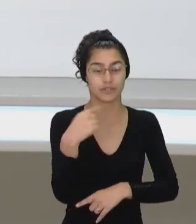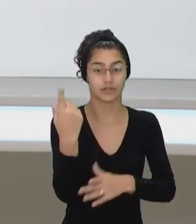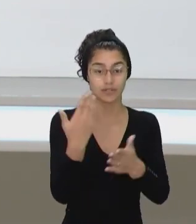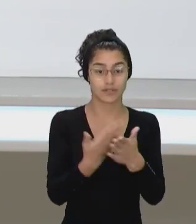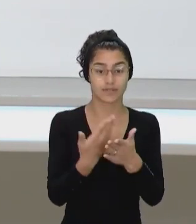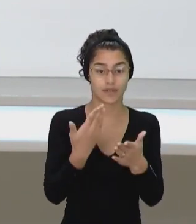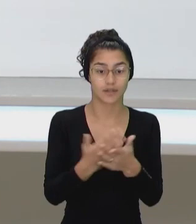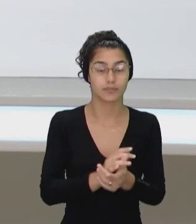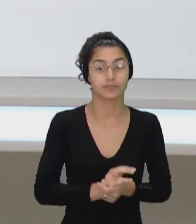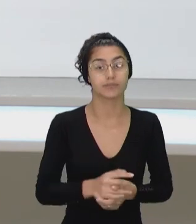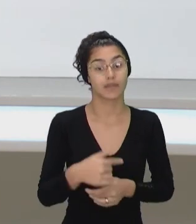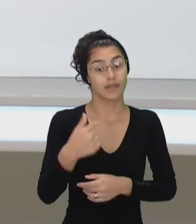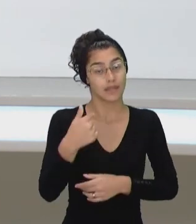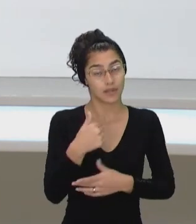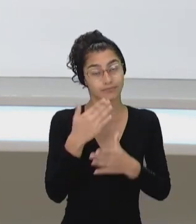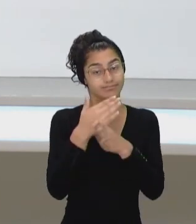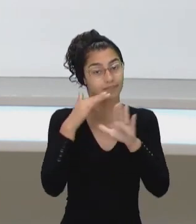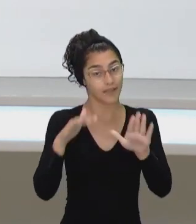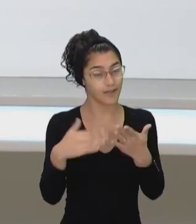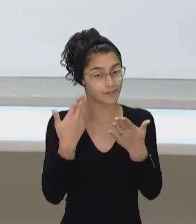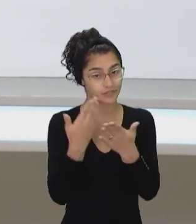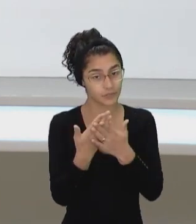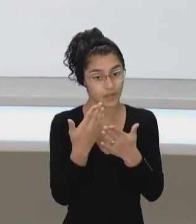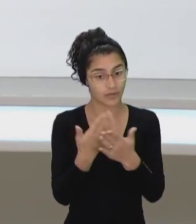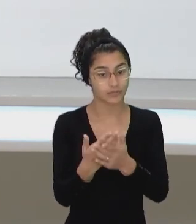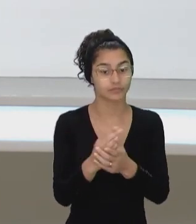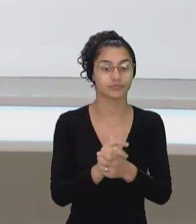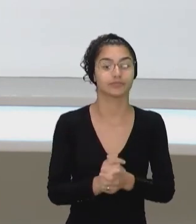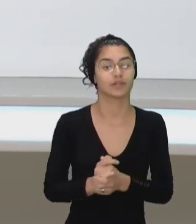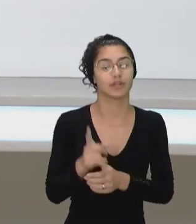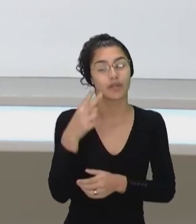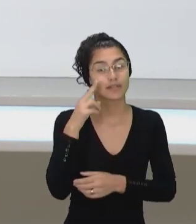nossa aula. Eu vou ficando por aqui